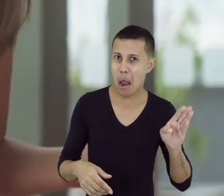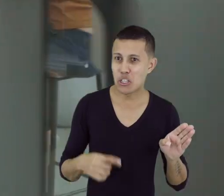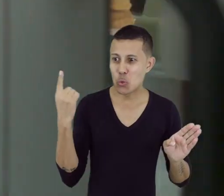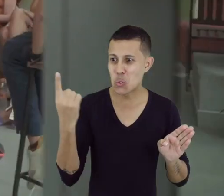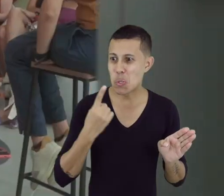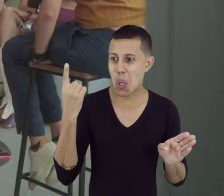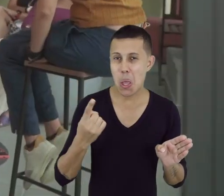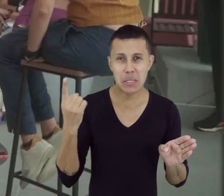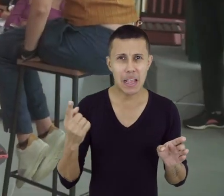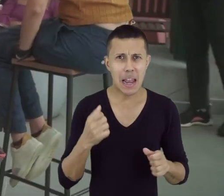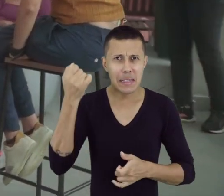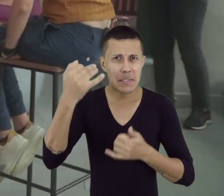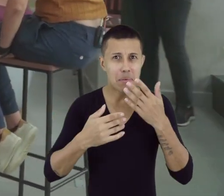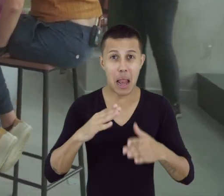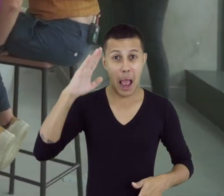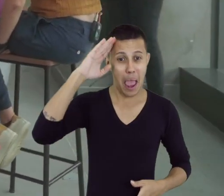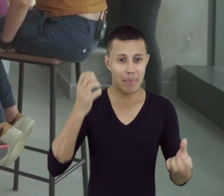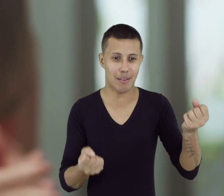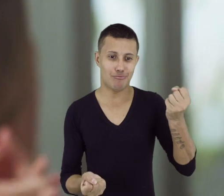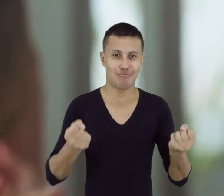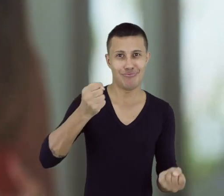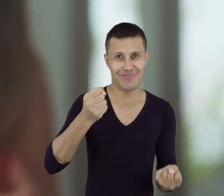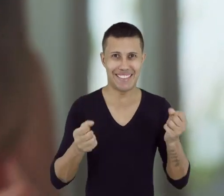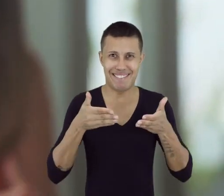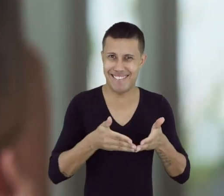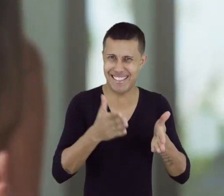sozinha. E ela conta com muita poesia, uma capitã poeta,